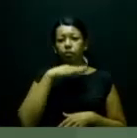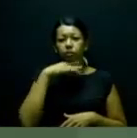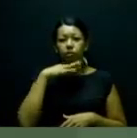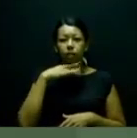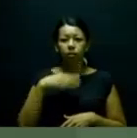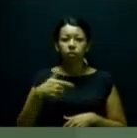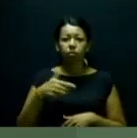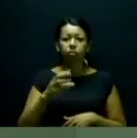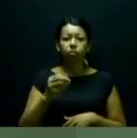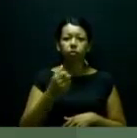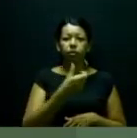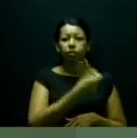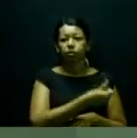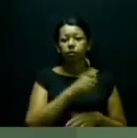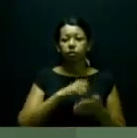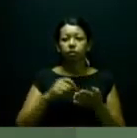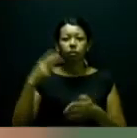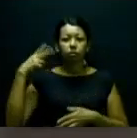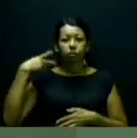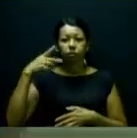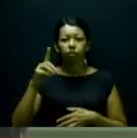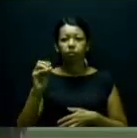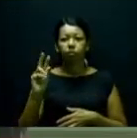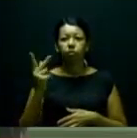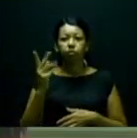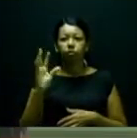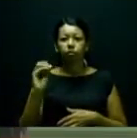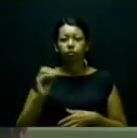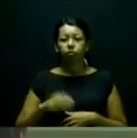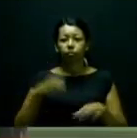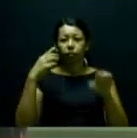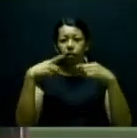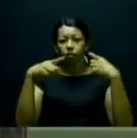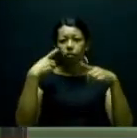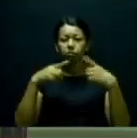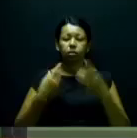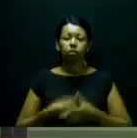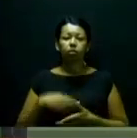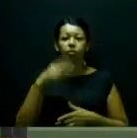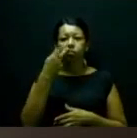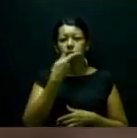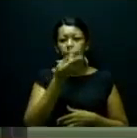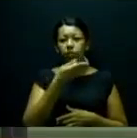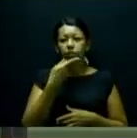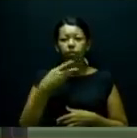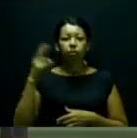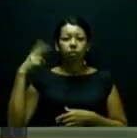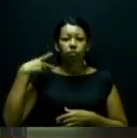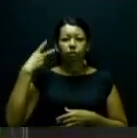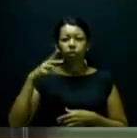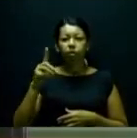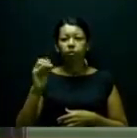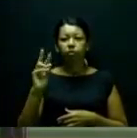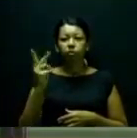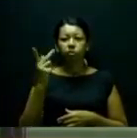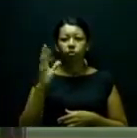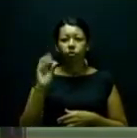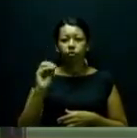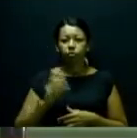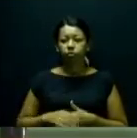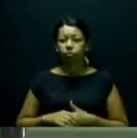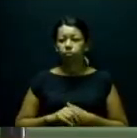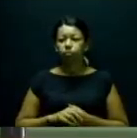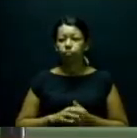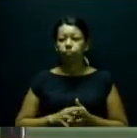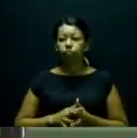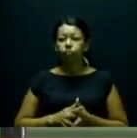2016. Devidamente assinado, vereador Dinho. Em discussão. Peço a palavra. A palavra, vereador